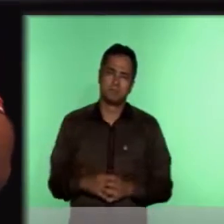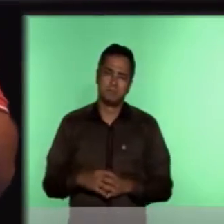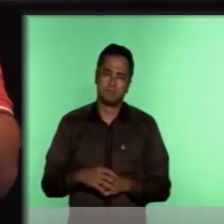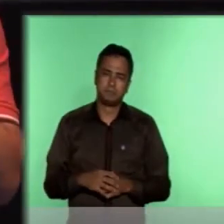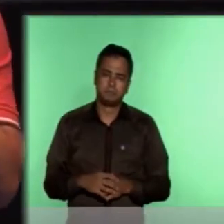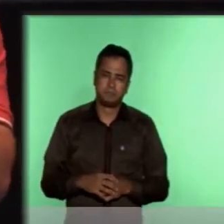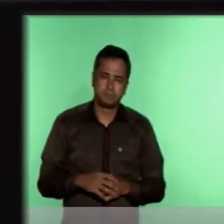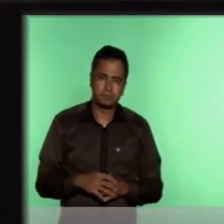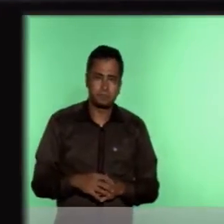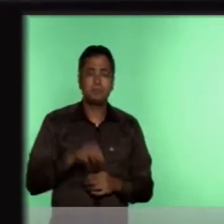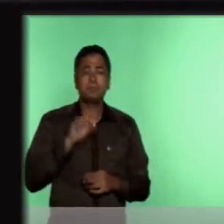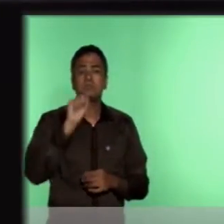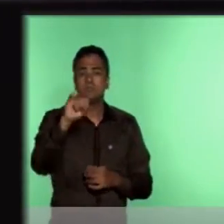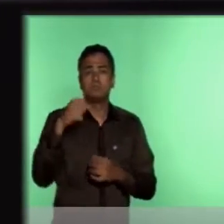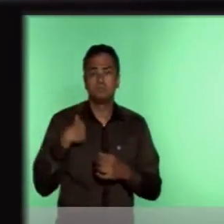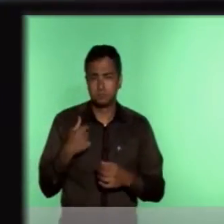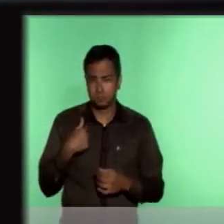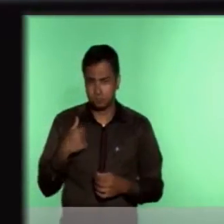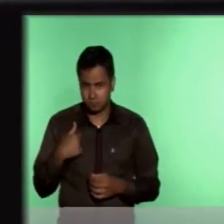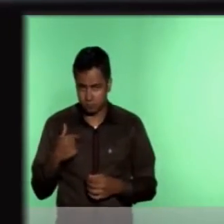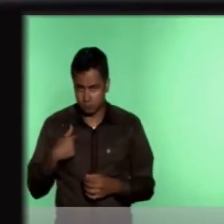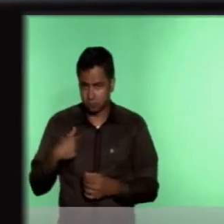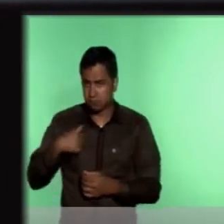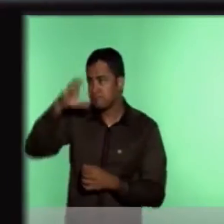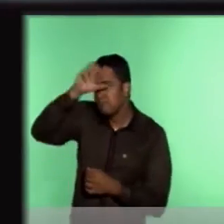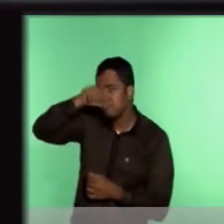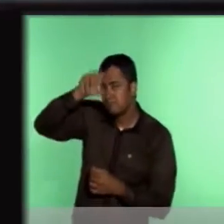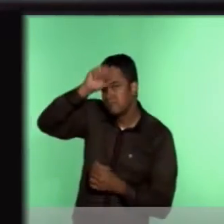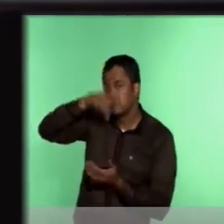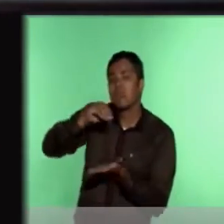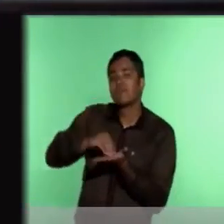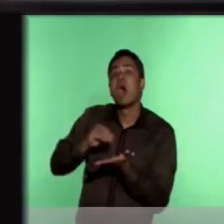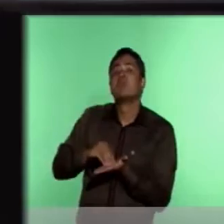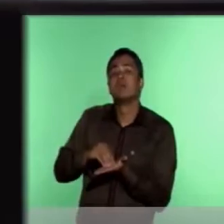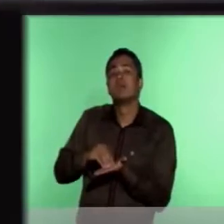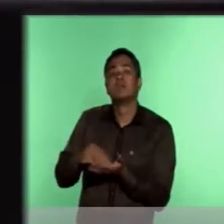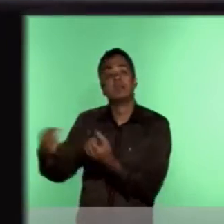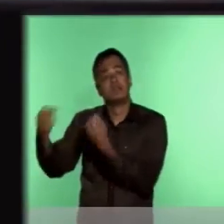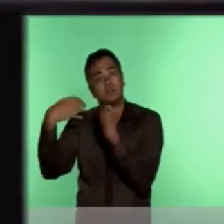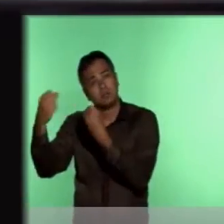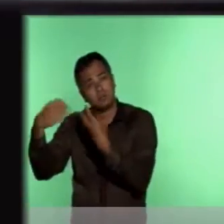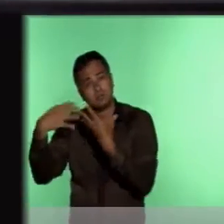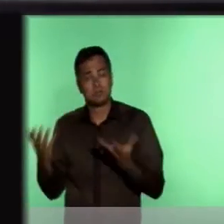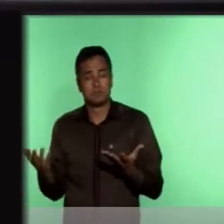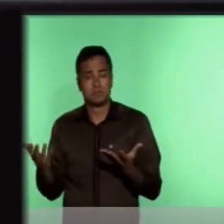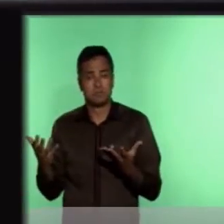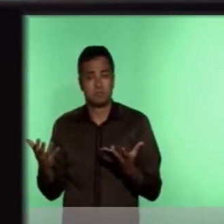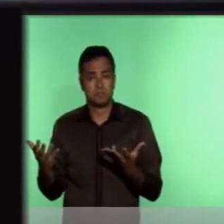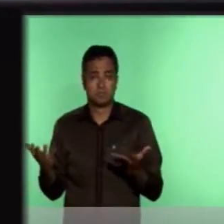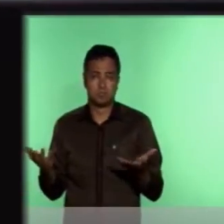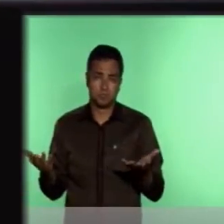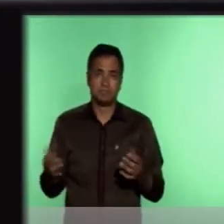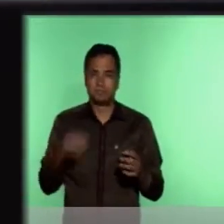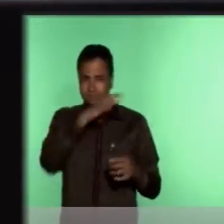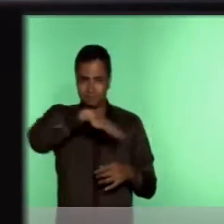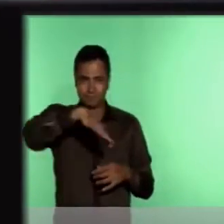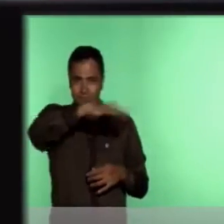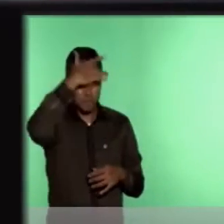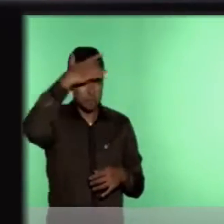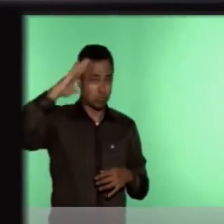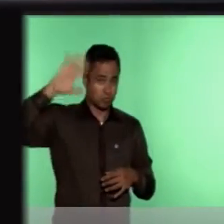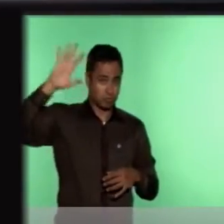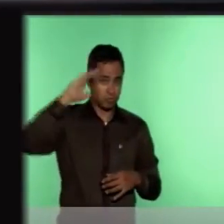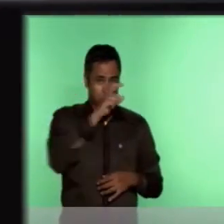ensino. Se vocês pegarem qualquer teórico da educação, ele vai dizer claramente, só tem duas maneiras de aprender. E hoje a neurociência